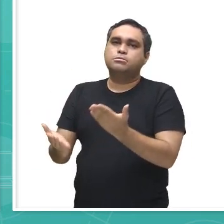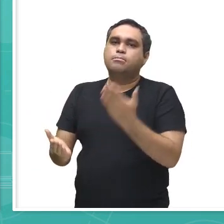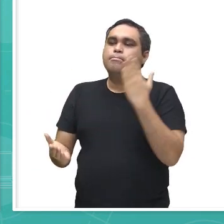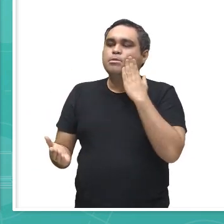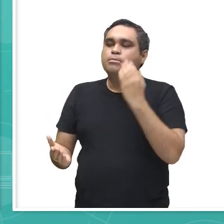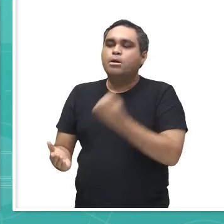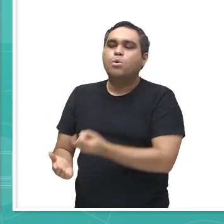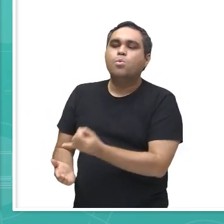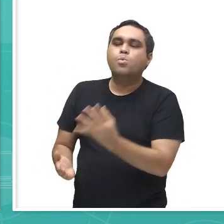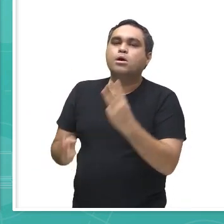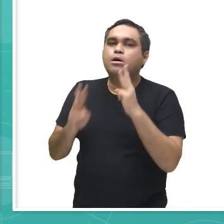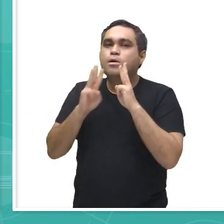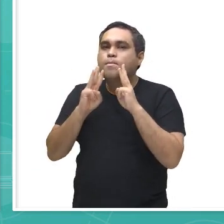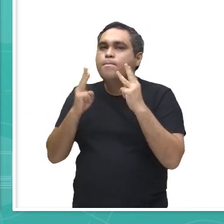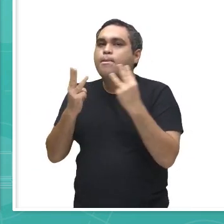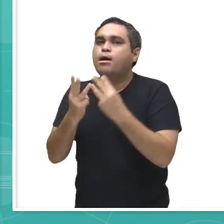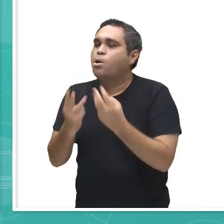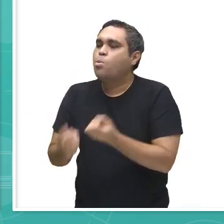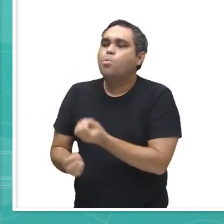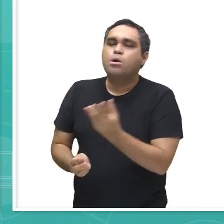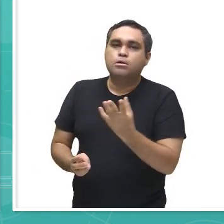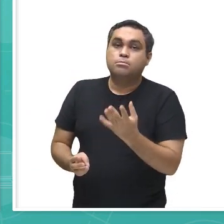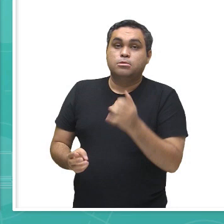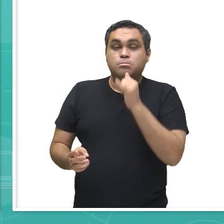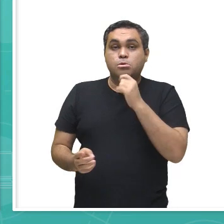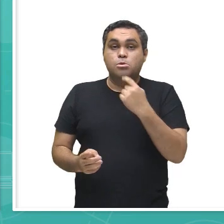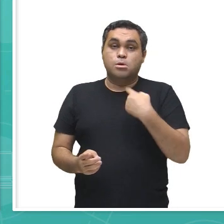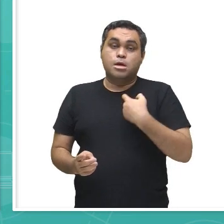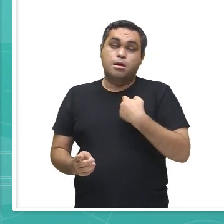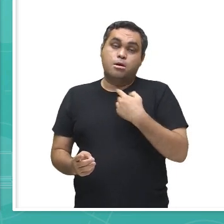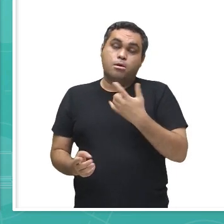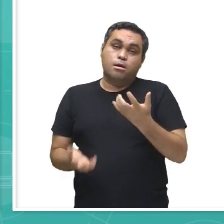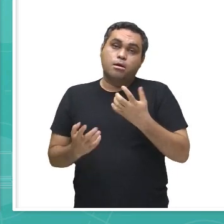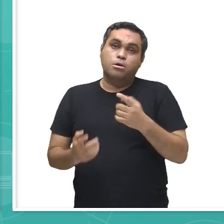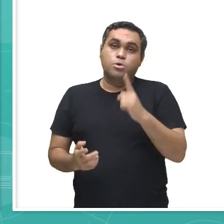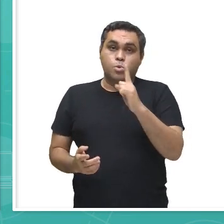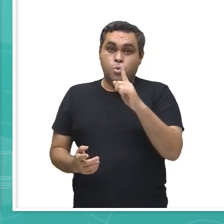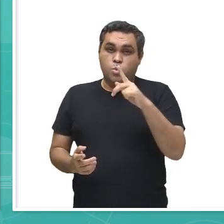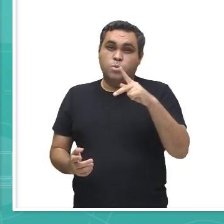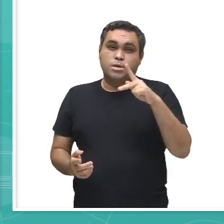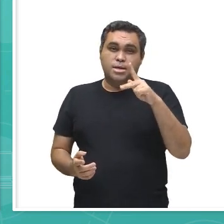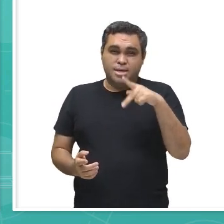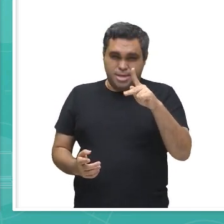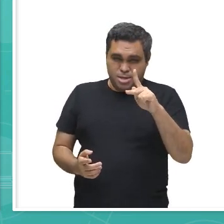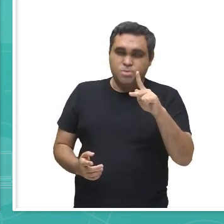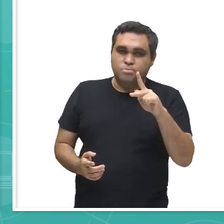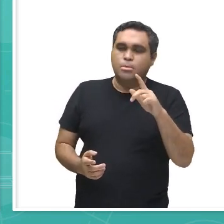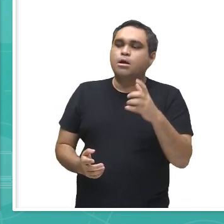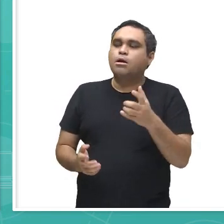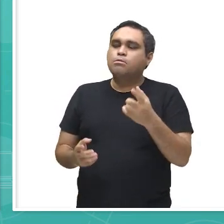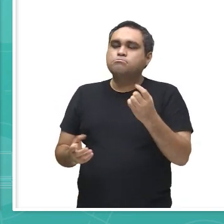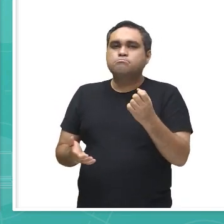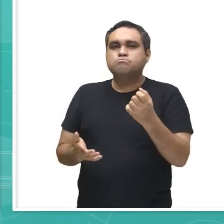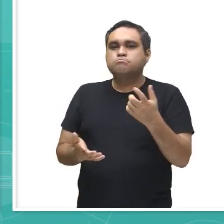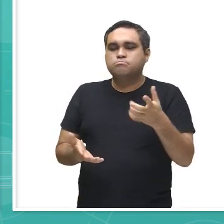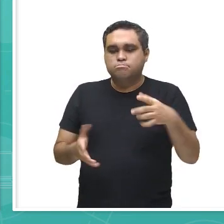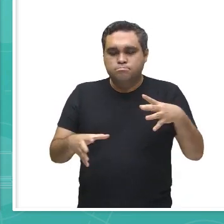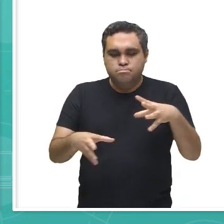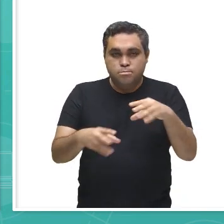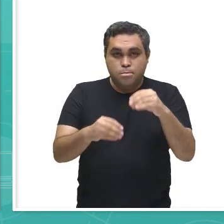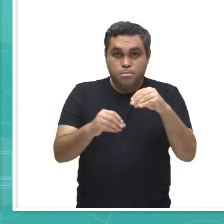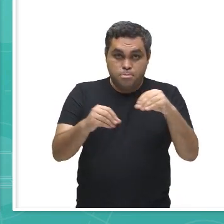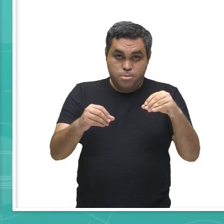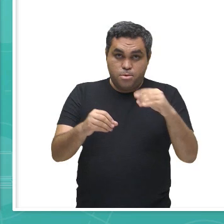de massa. E aí, se eu quero levar 1 quilo de farinha para casa, ele vai colocar nessa balança e vai pegar 1 quilo de farinha para eu